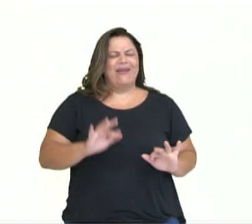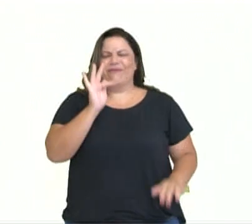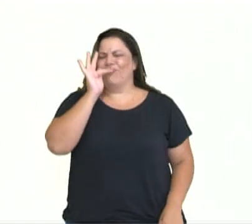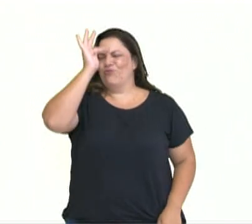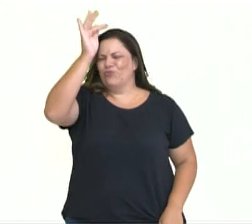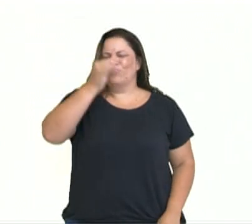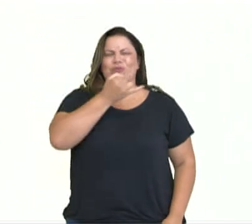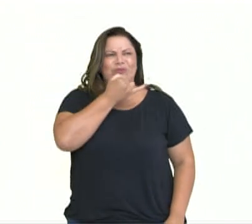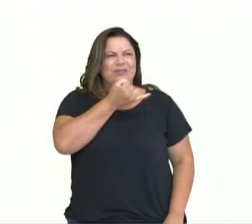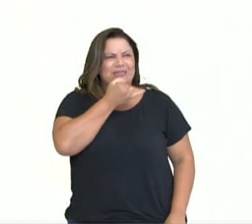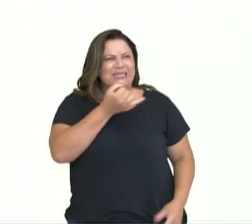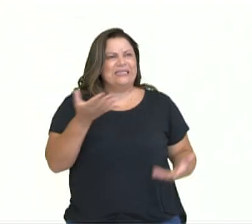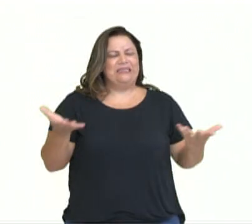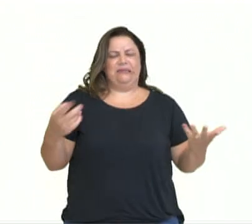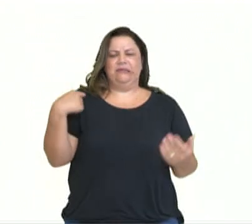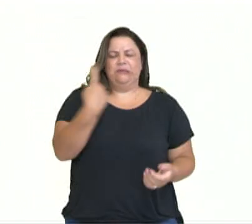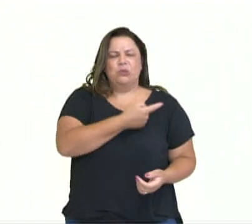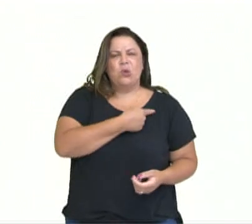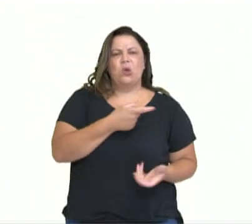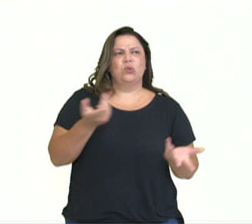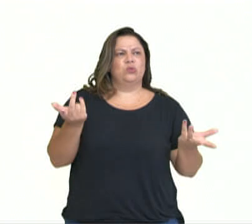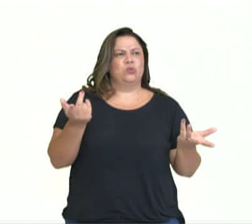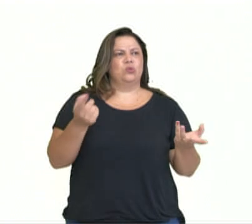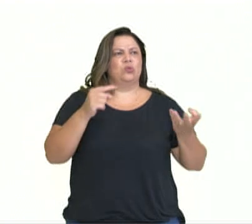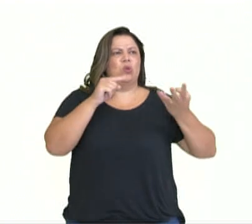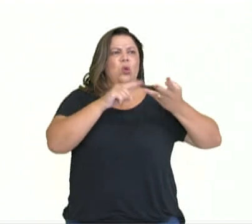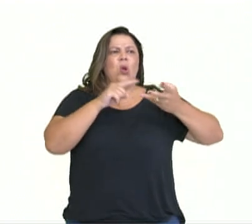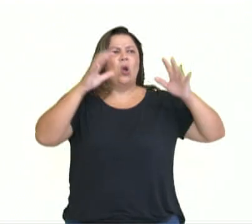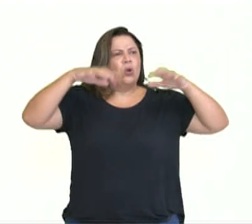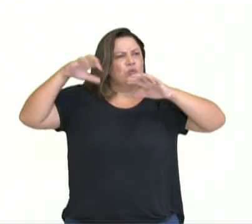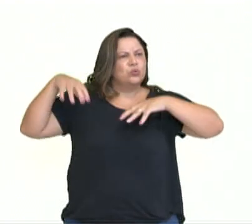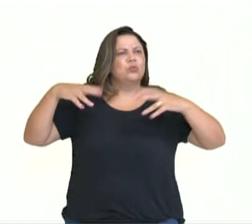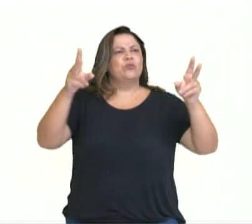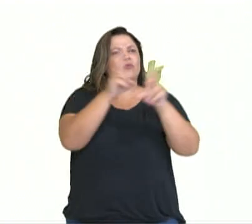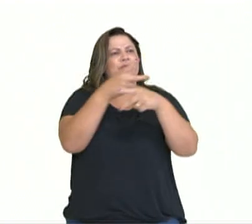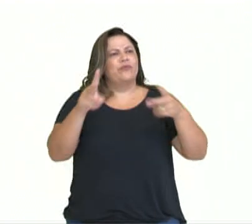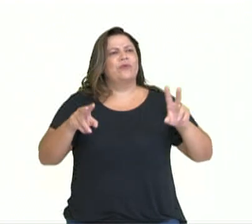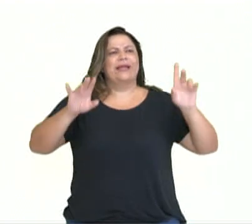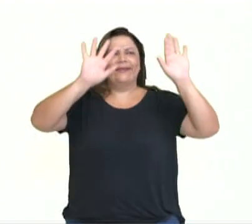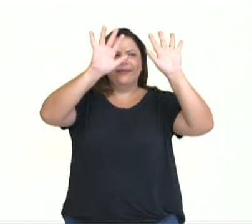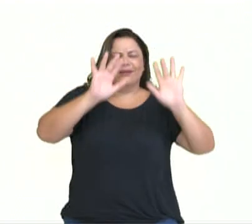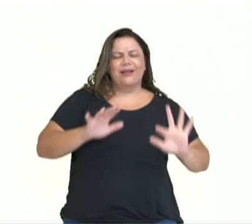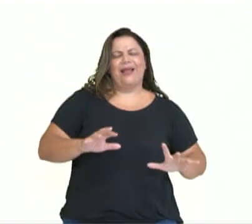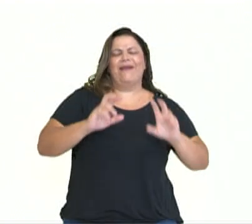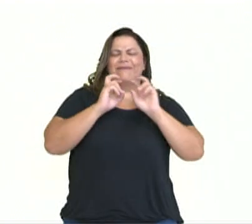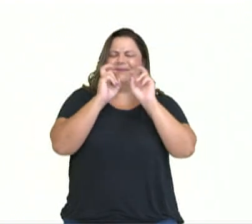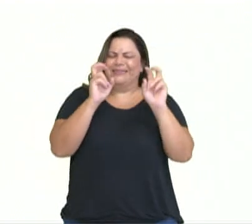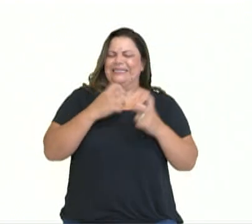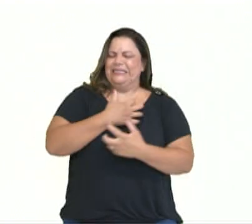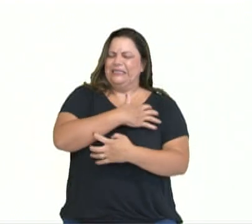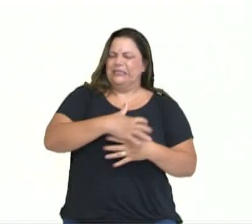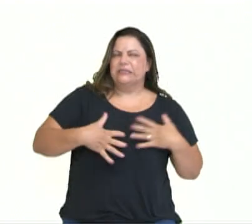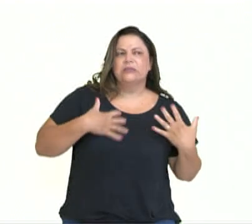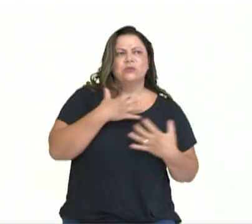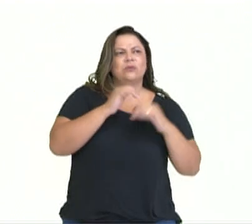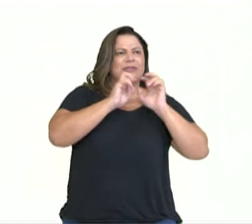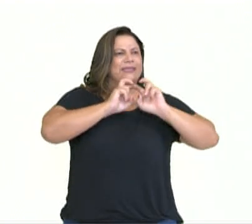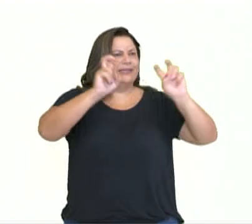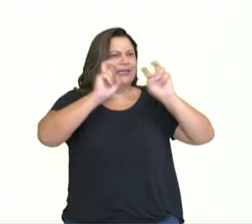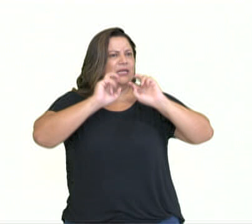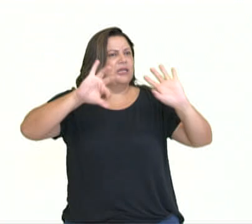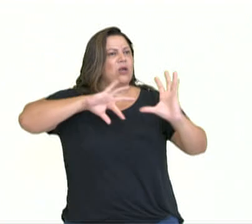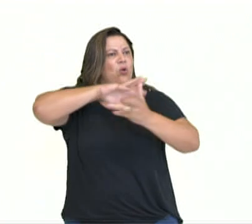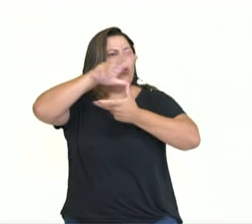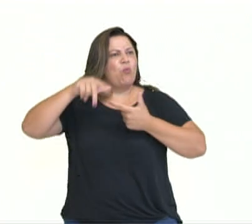Ó chuva, ó vento, ó neve, que tortura. Gritem ao mundo inteiro esta amargura. Digam isto que sinto, que eu